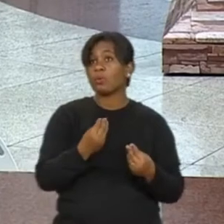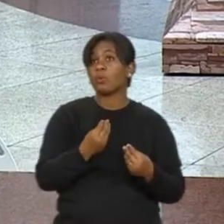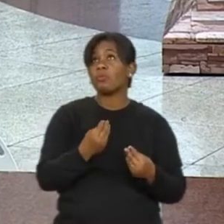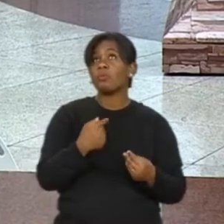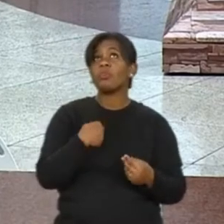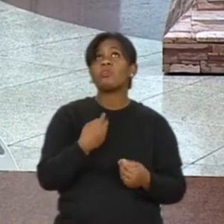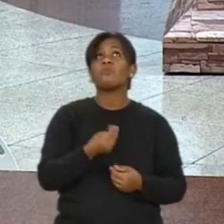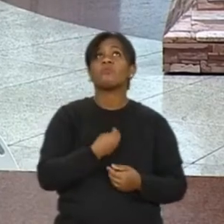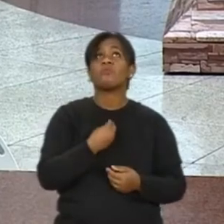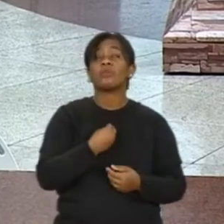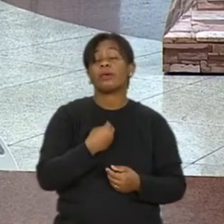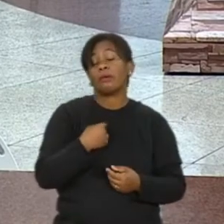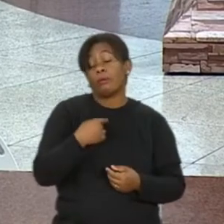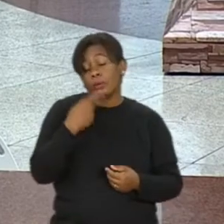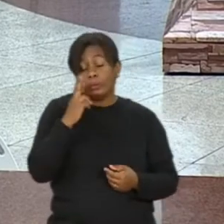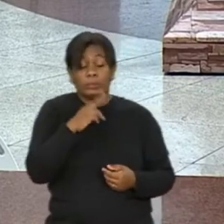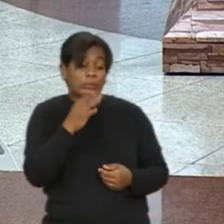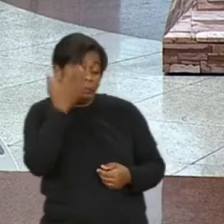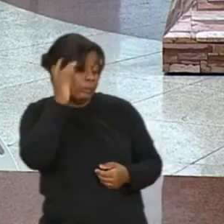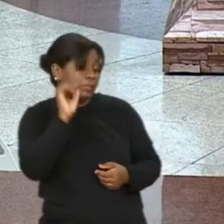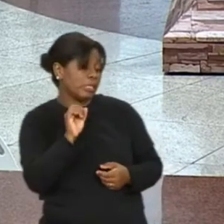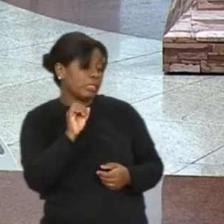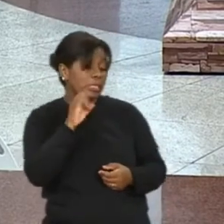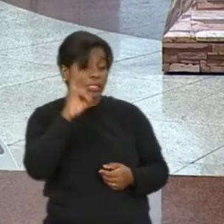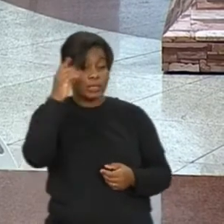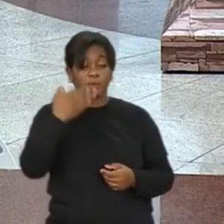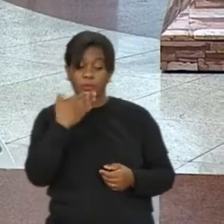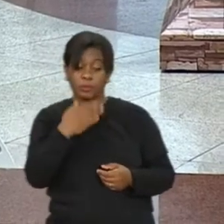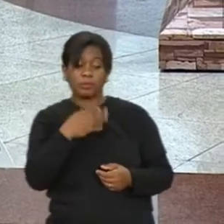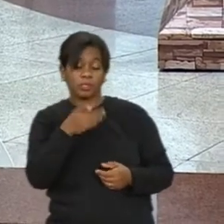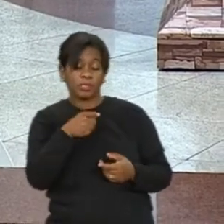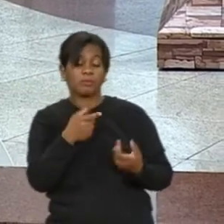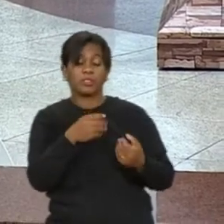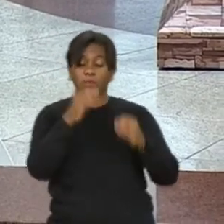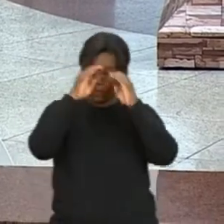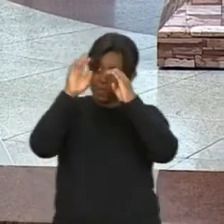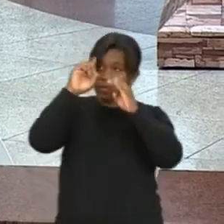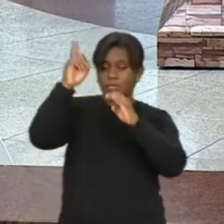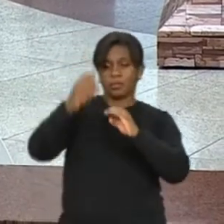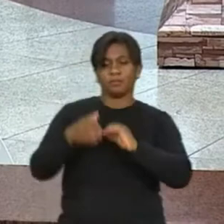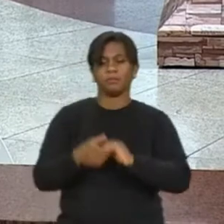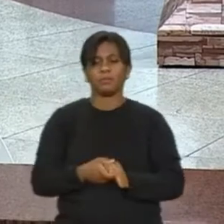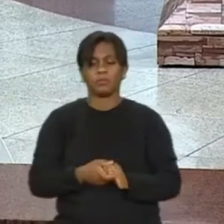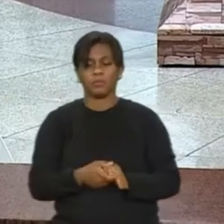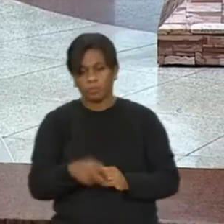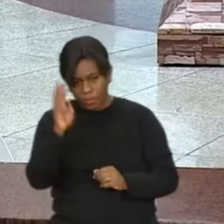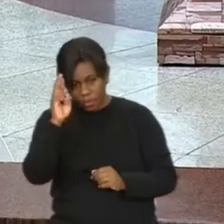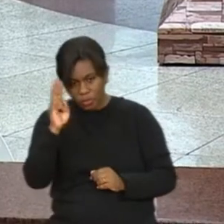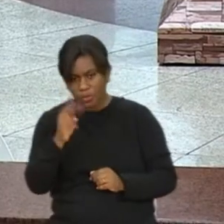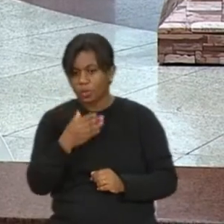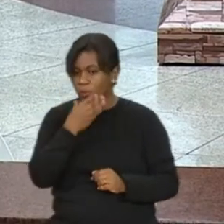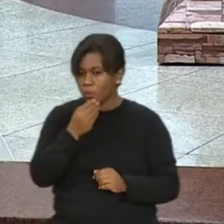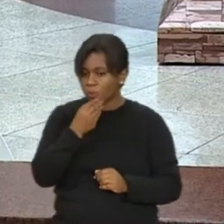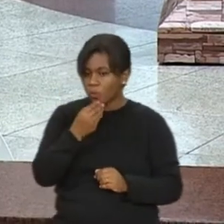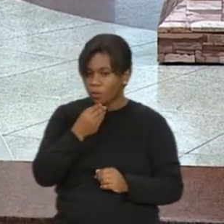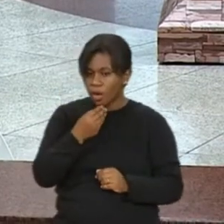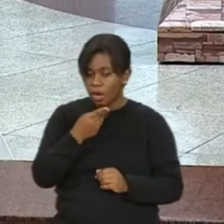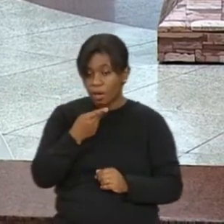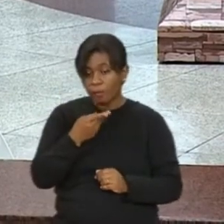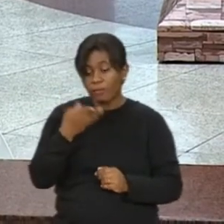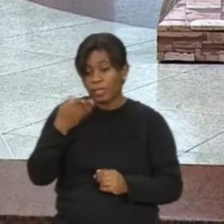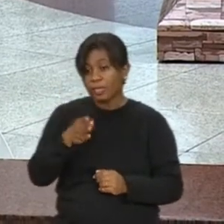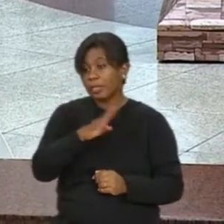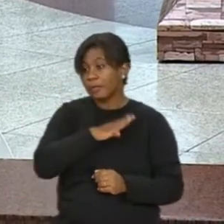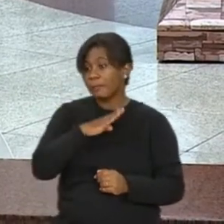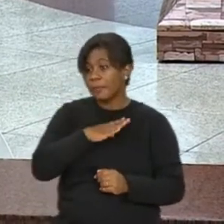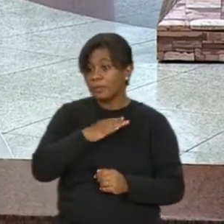te pediu, faça. Amém? O rapaz veio aqui e falou, bispo, eu estou no crime. Eu ganho